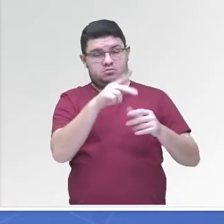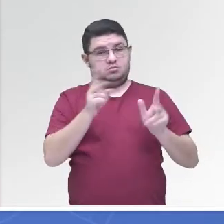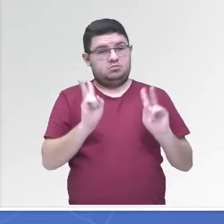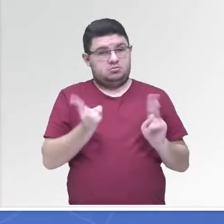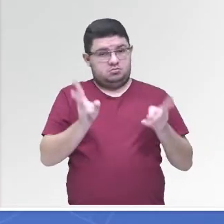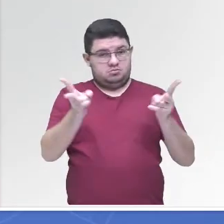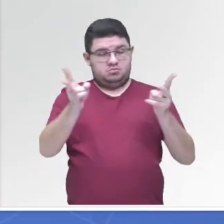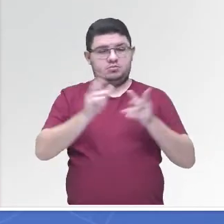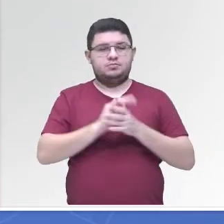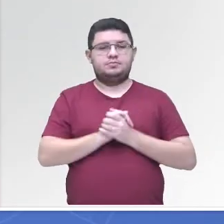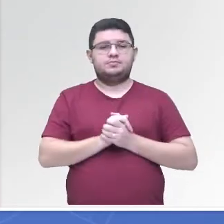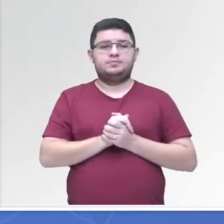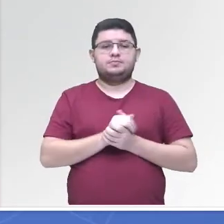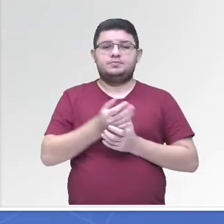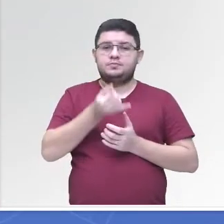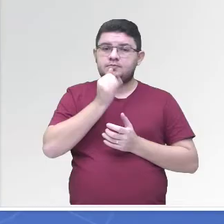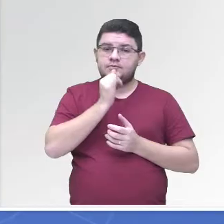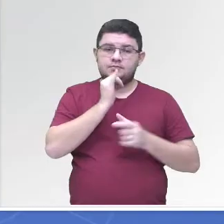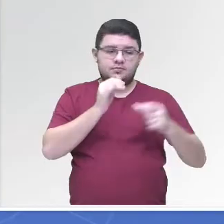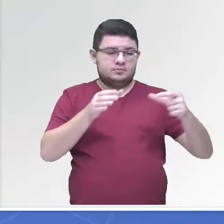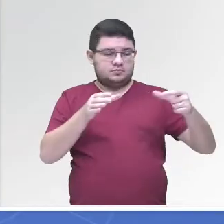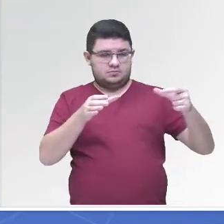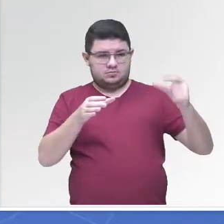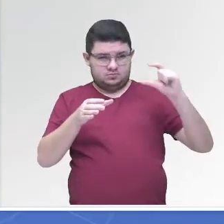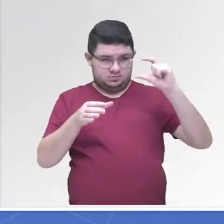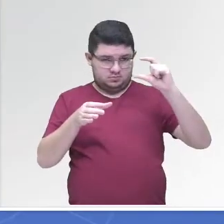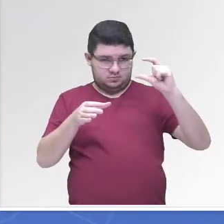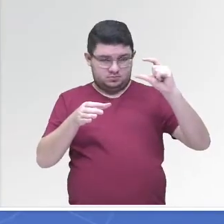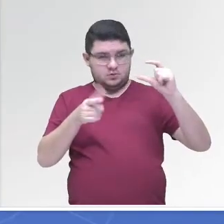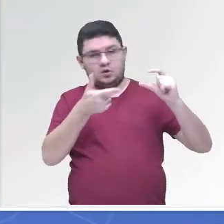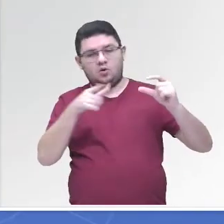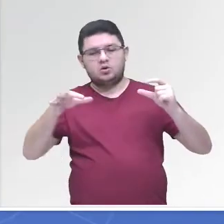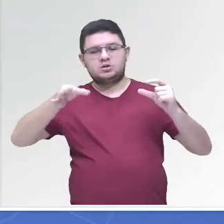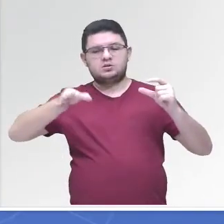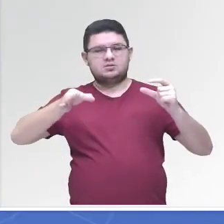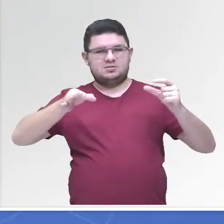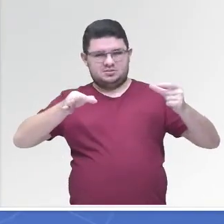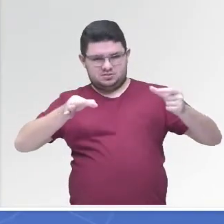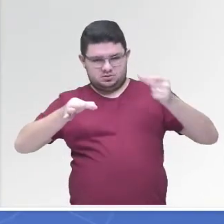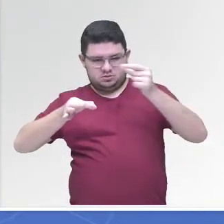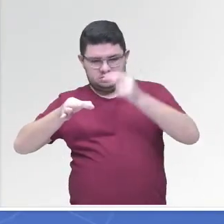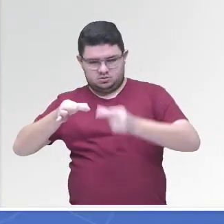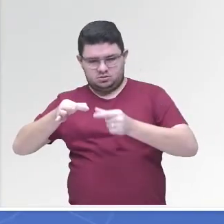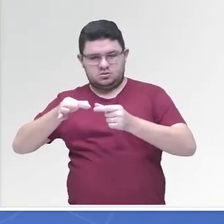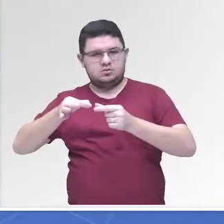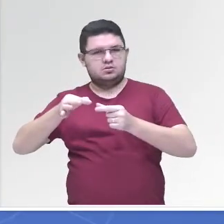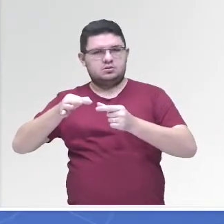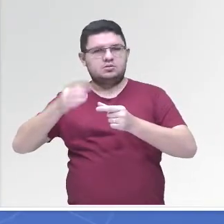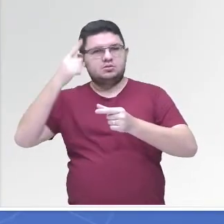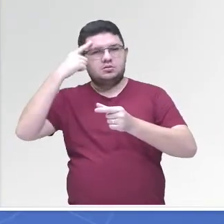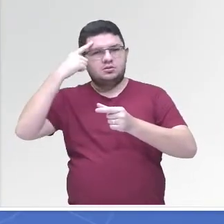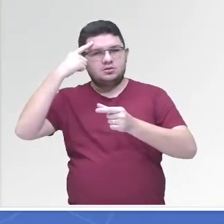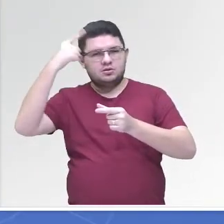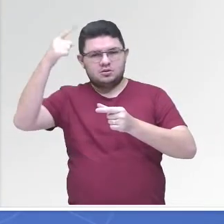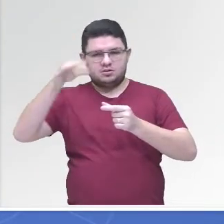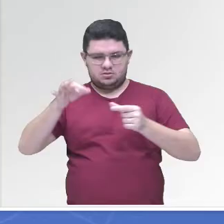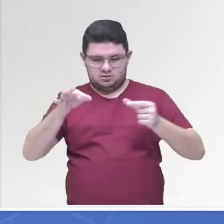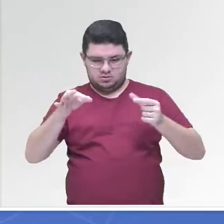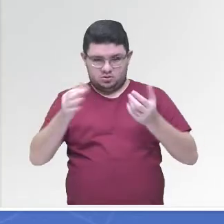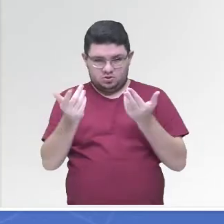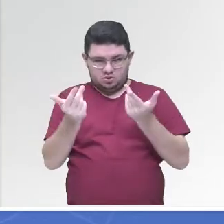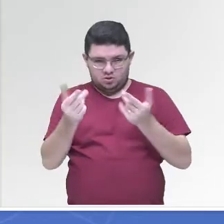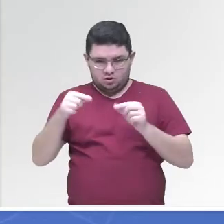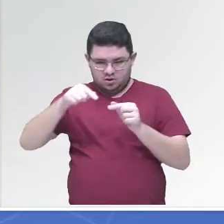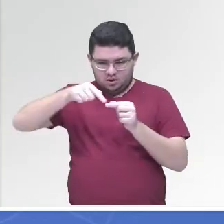questão. Se eu colocar, por exemplo, os cubos de gelo numa xícara, ele também não vai ocupar o volume da xícara, ele vai continuar com